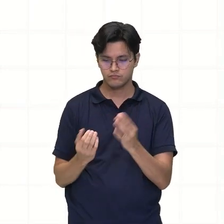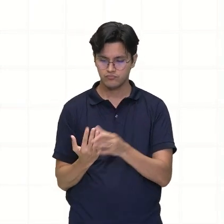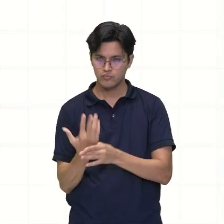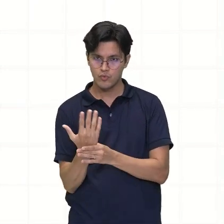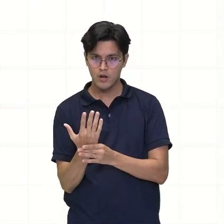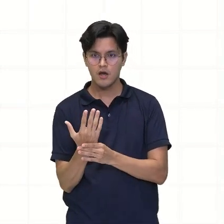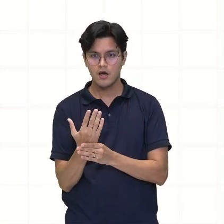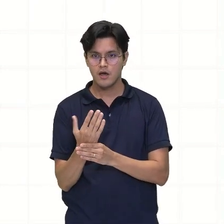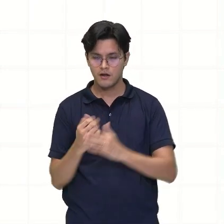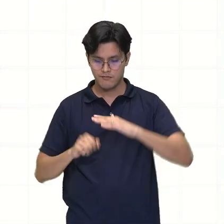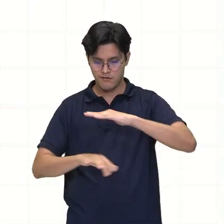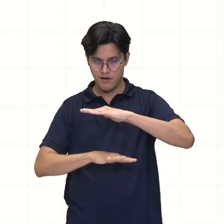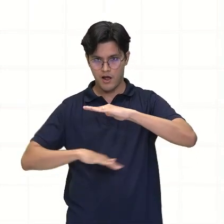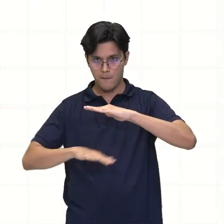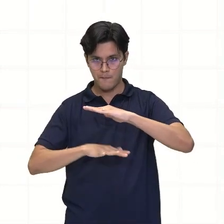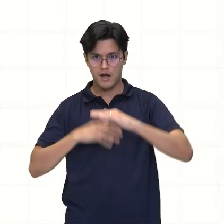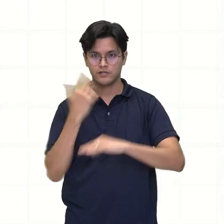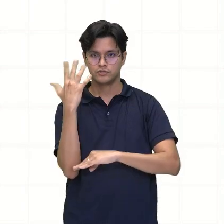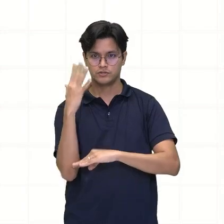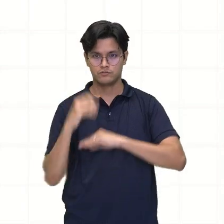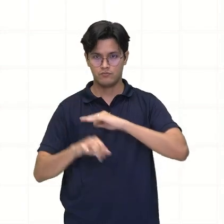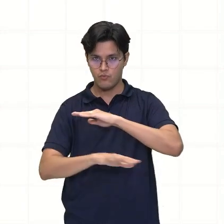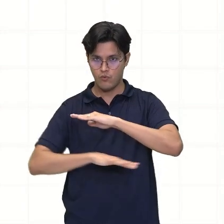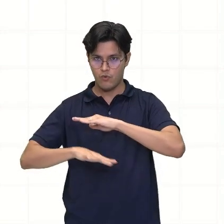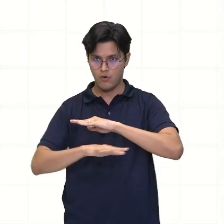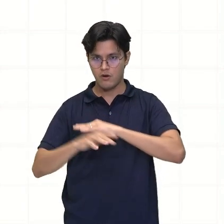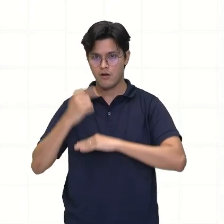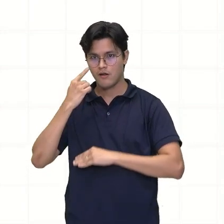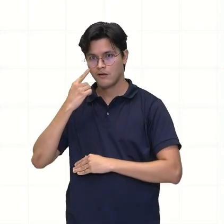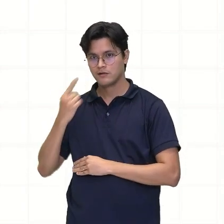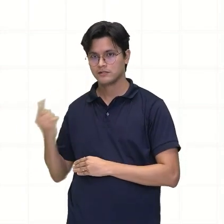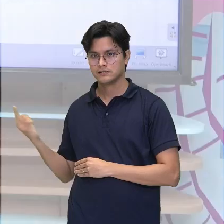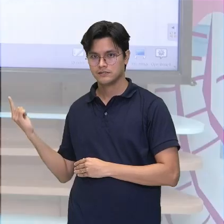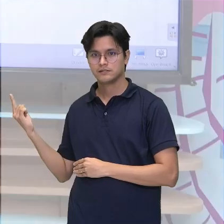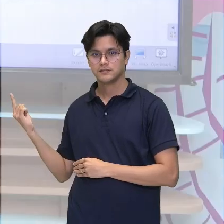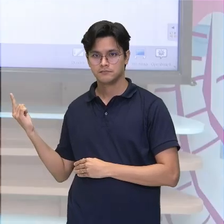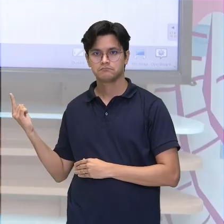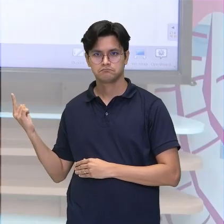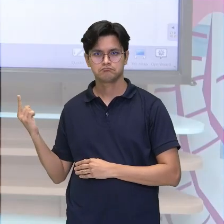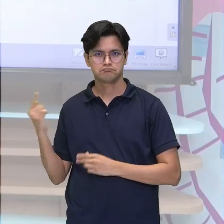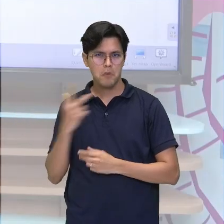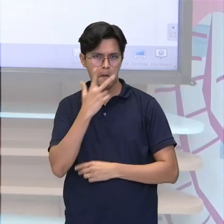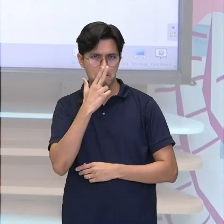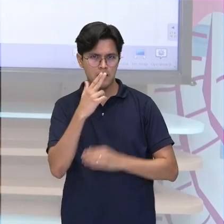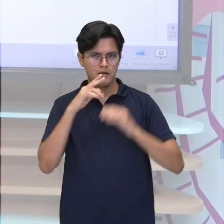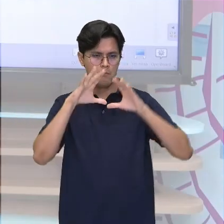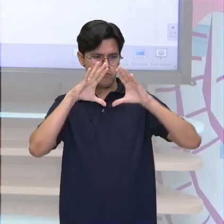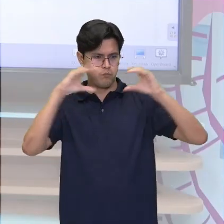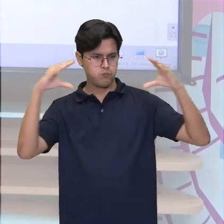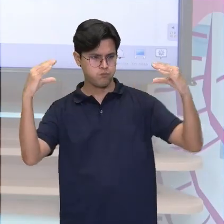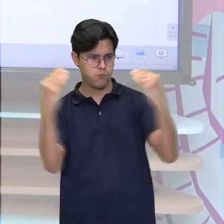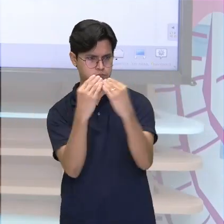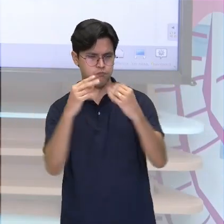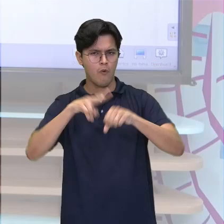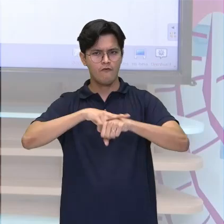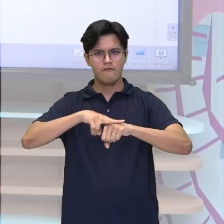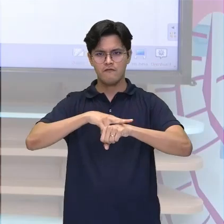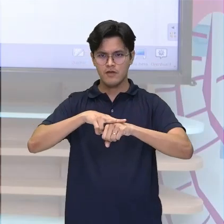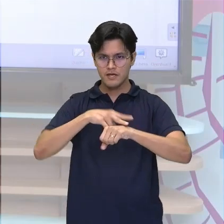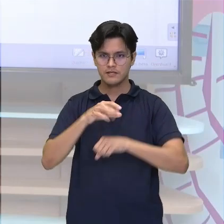ali abaixo dessa vegetação, né? Parece aí um grande manto verde, né? E aí a gente percebe